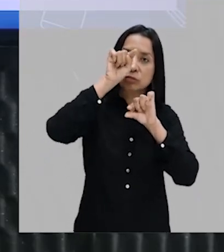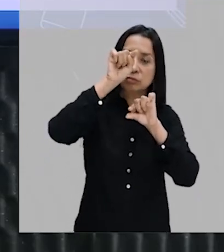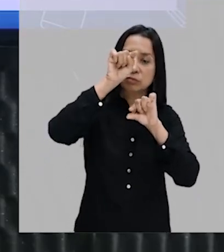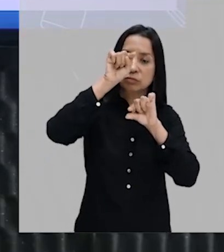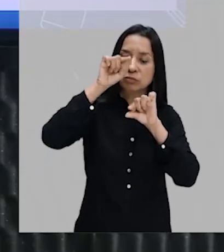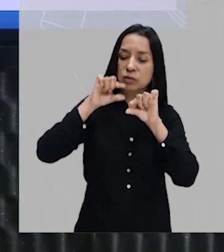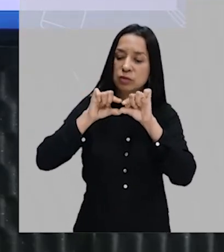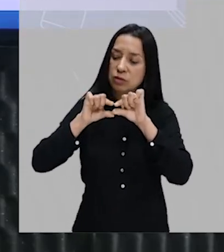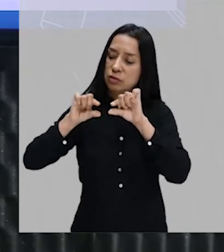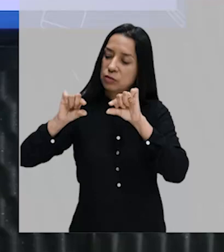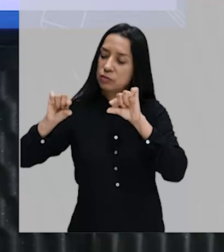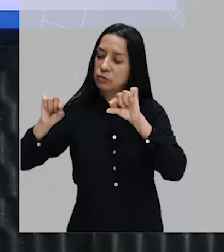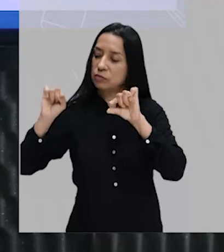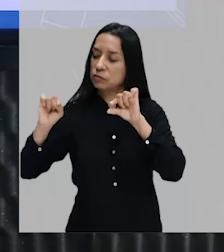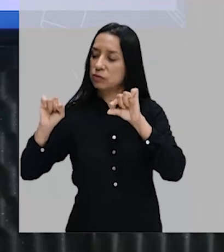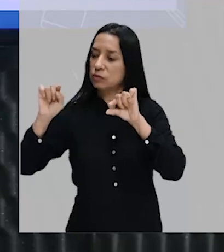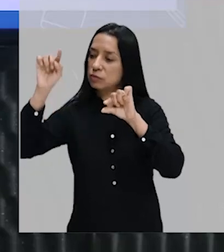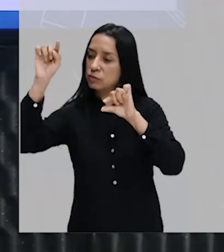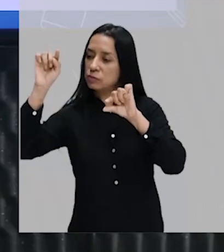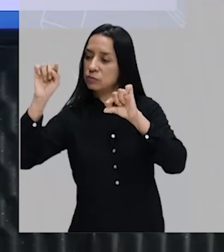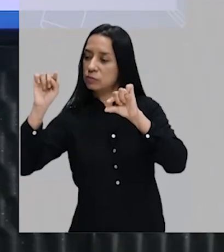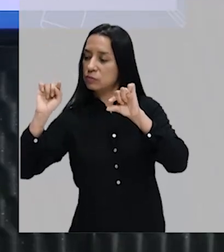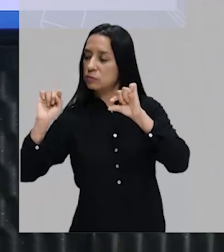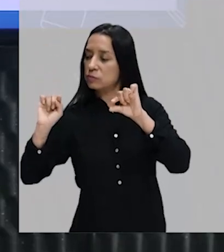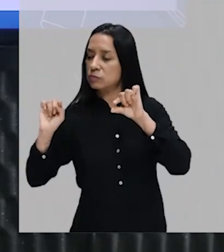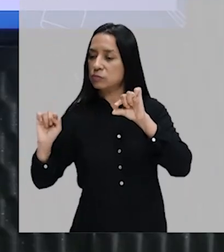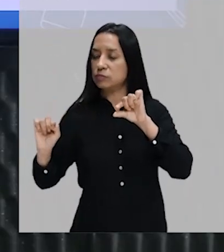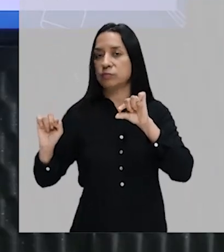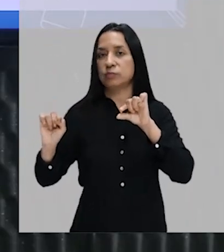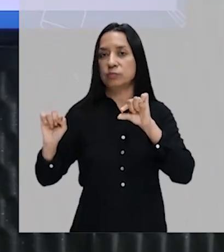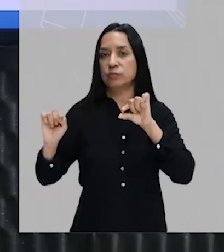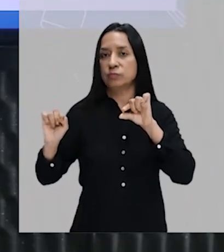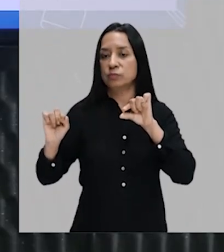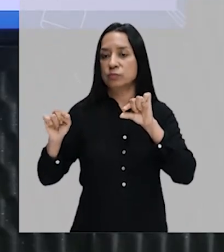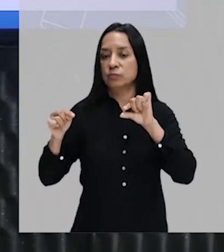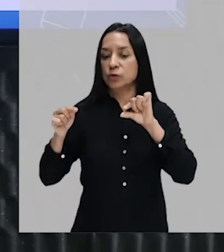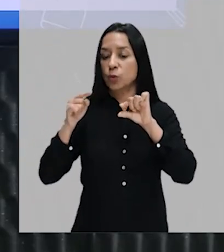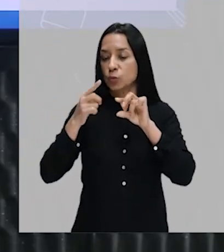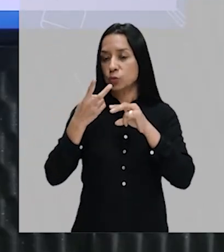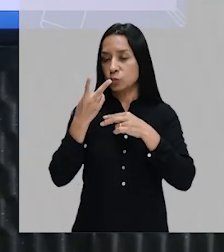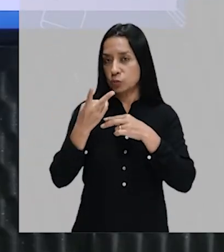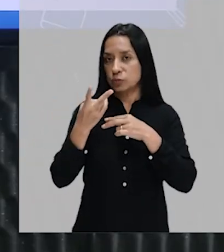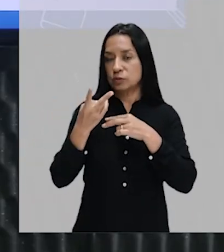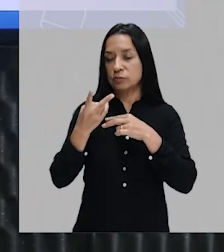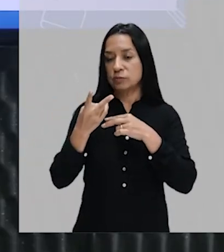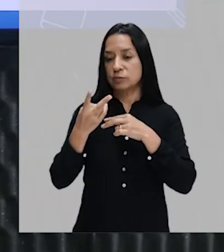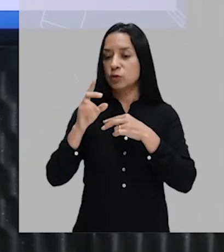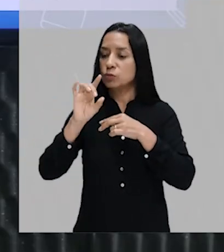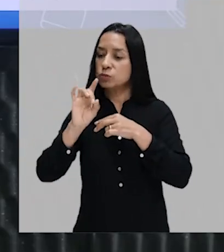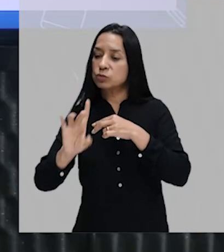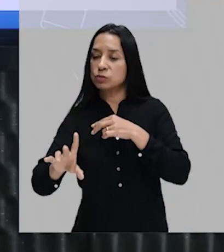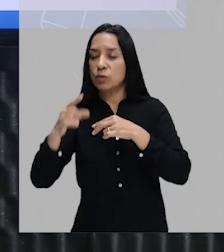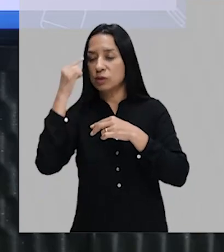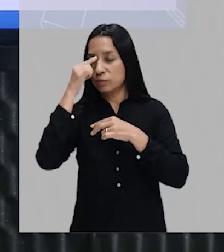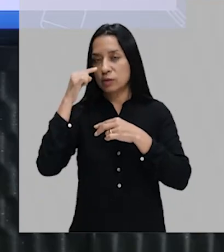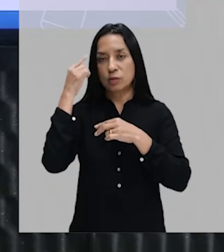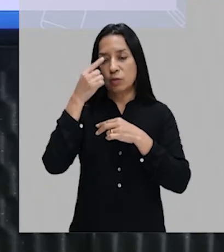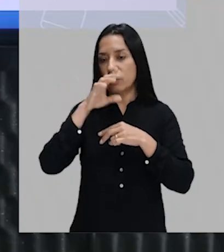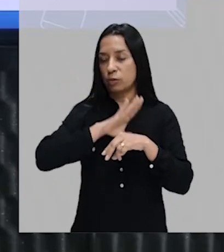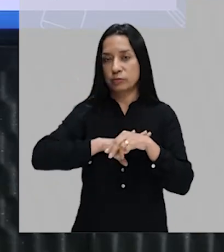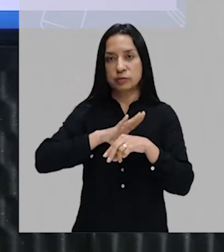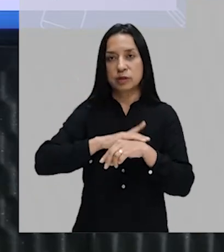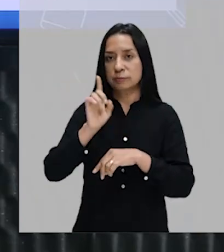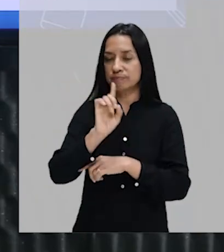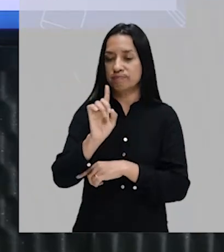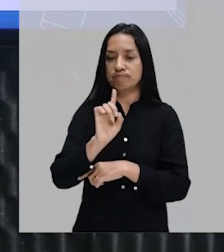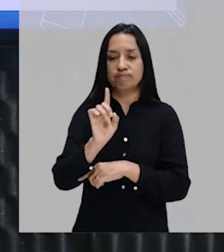da frase, com a exclamação voltada para baixo. Isso só em espanhol, tá, galera? Só em